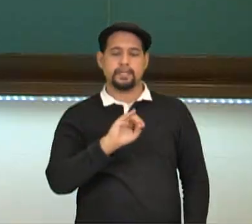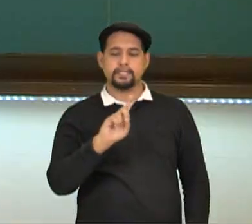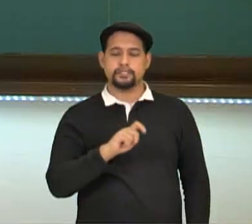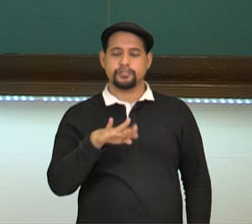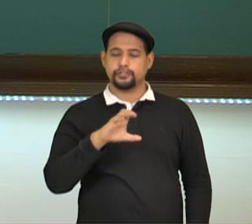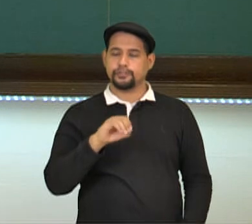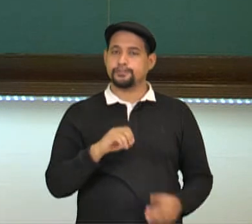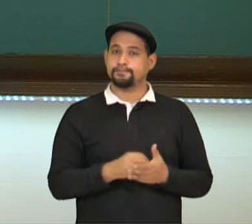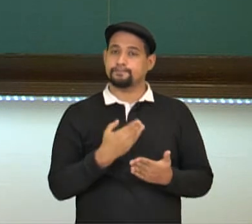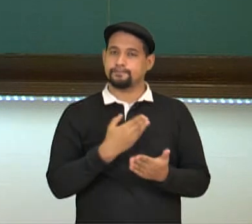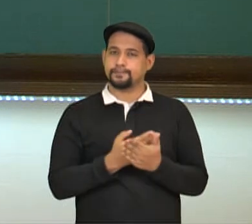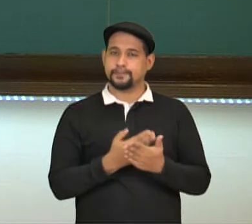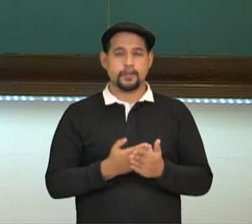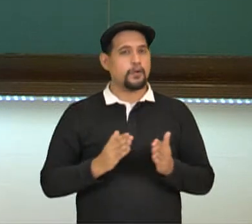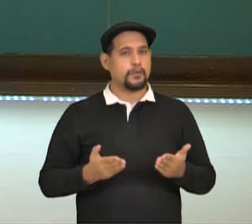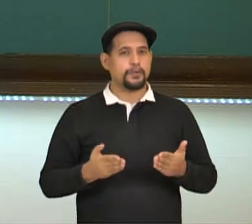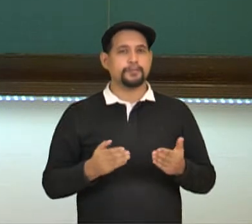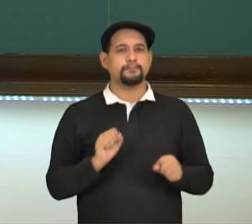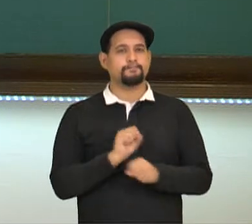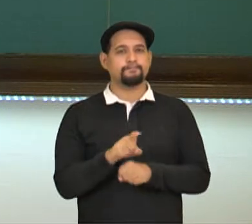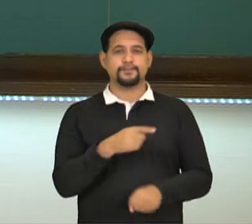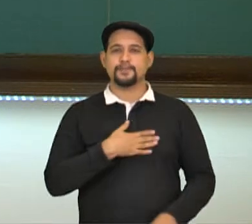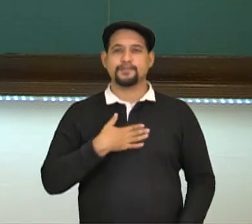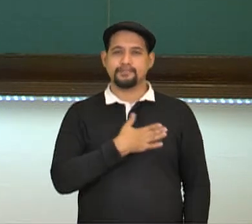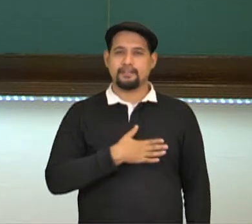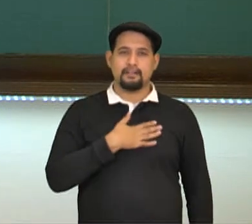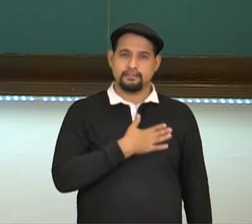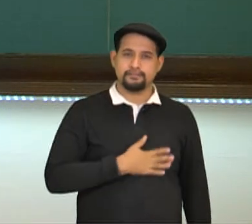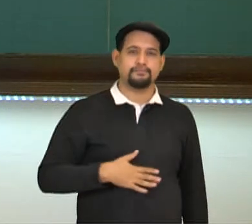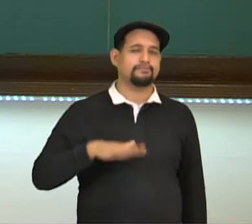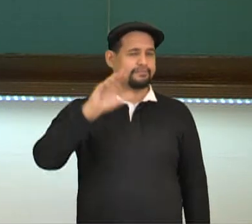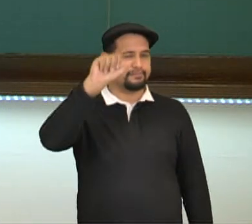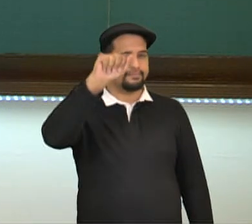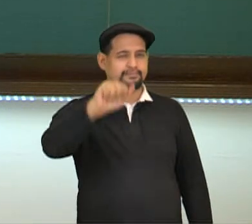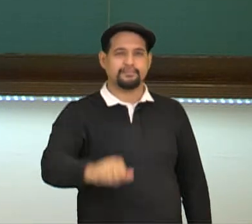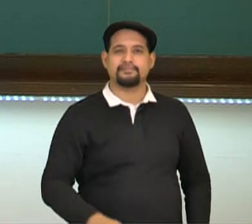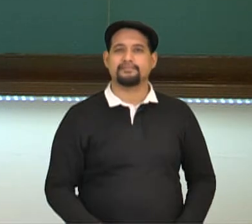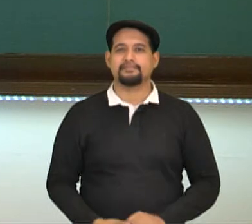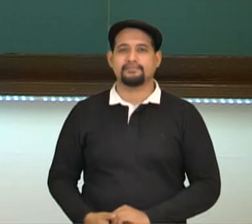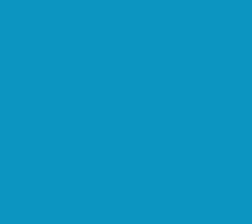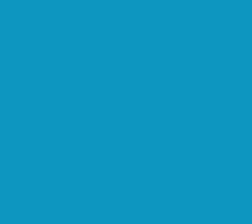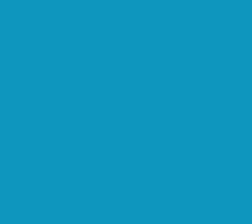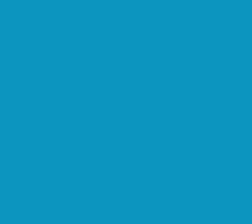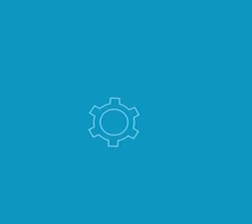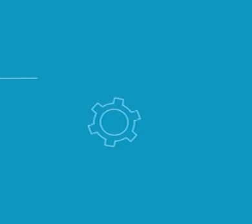Então, essa foi a nossa aula de hoje, pessoal. Espero que tenham gostado e até a próxima.